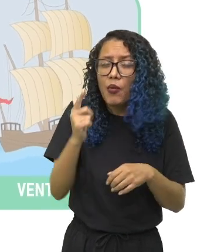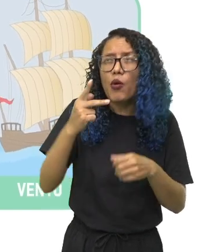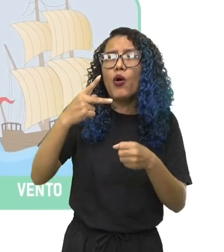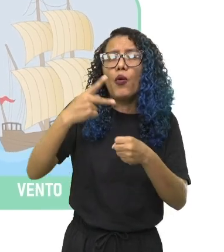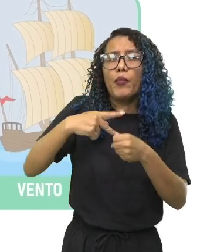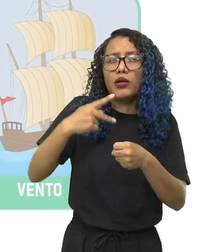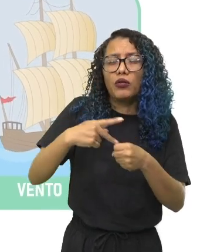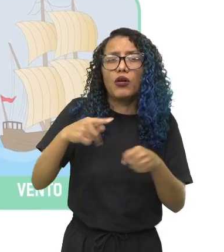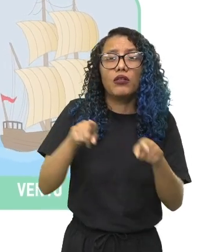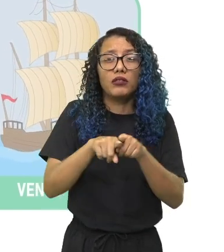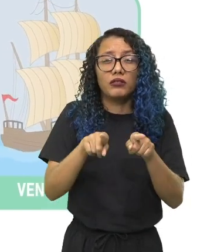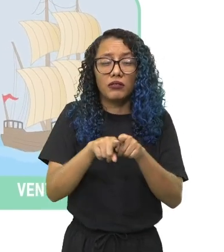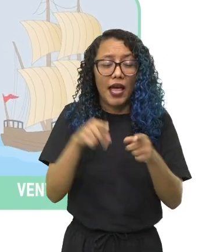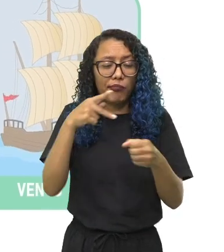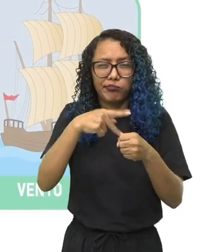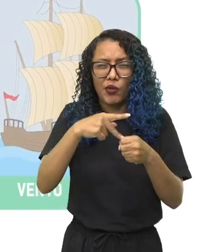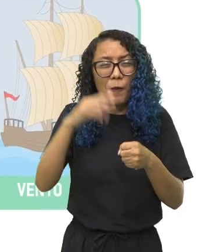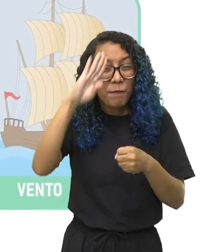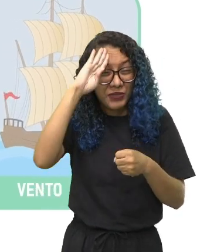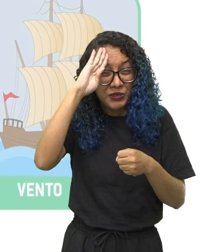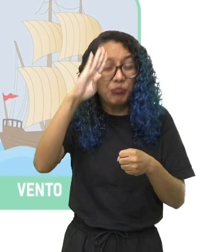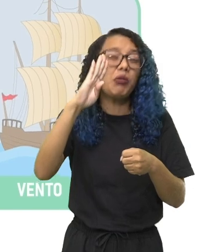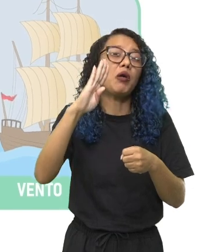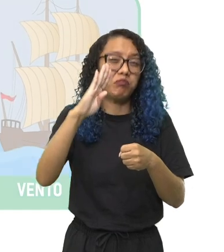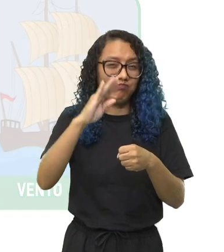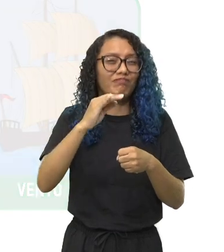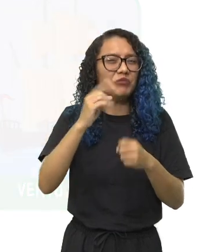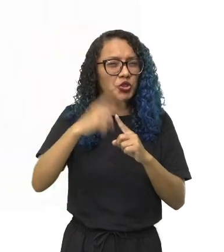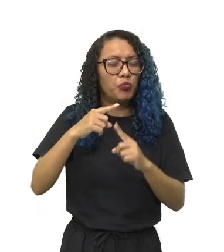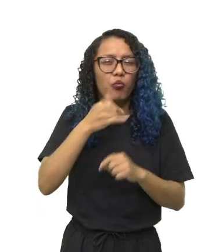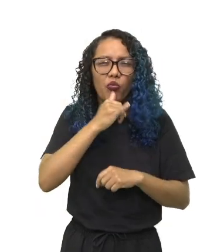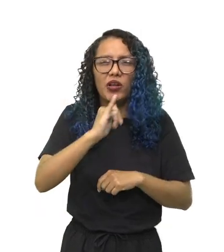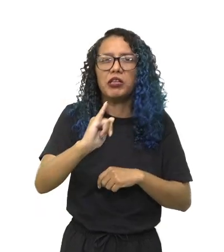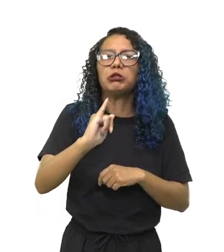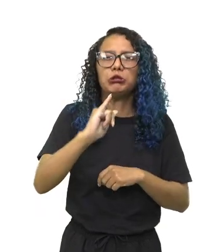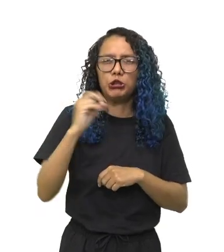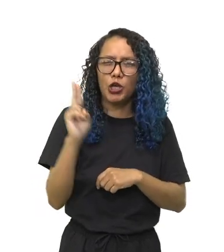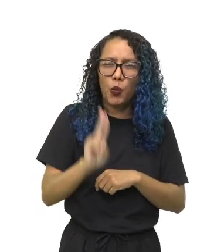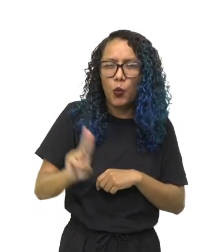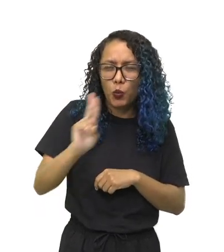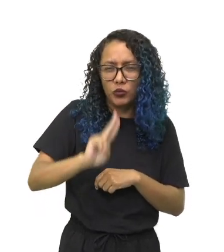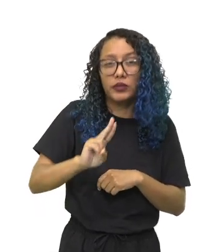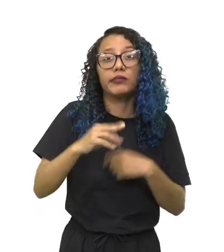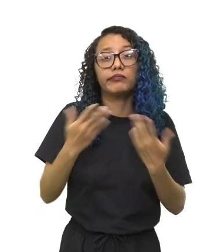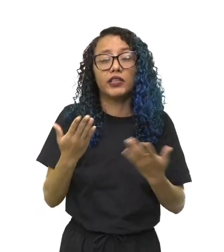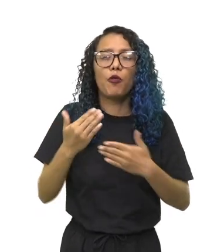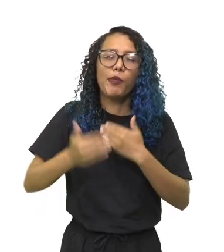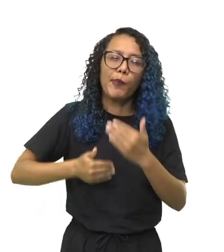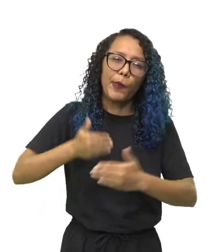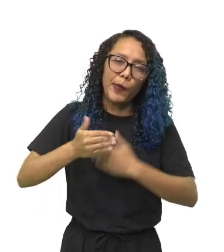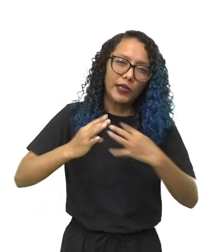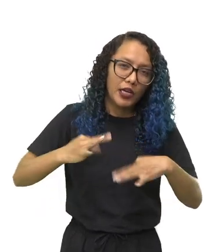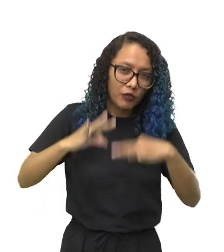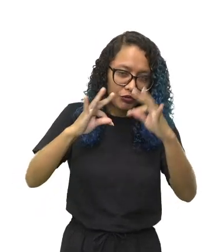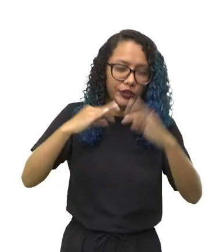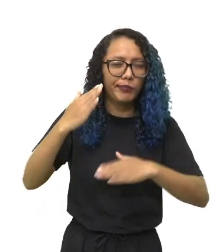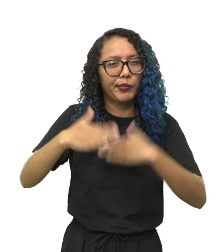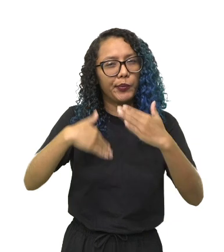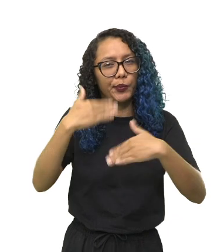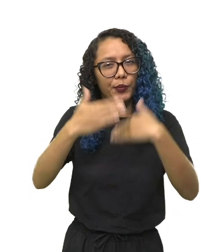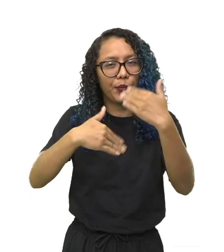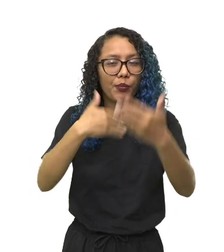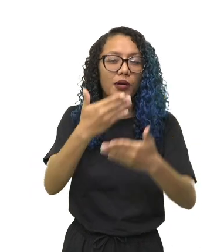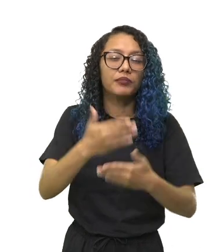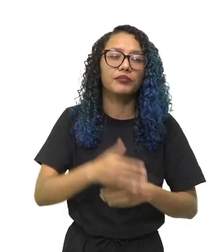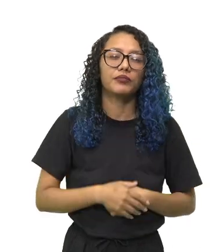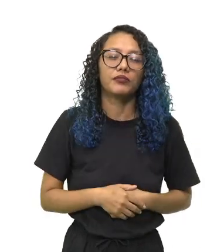de maior poder energético. Então, com os avanços tecnológicos, possibilitaram